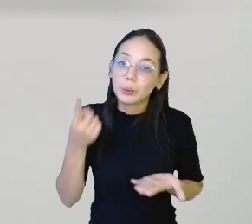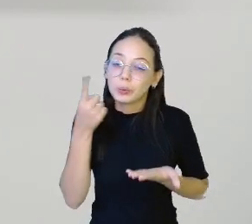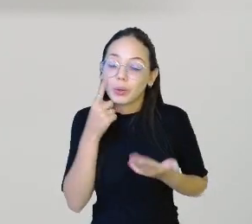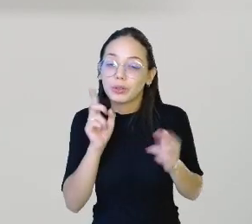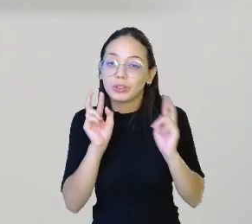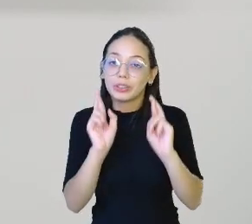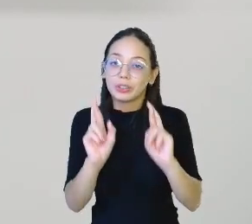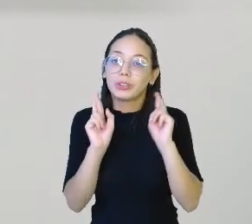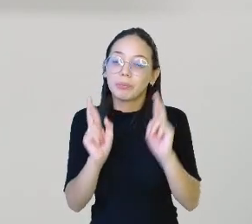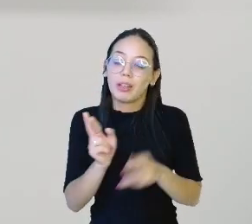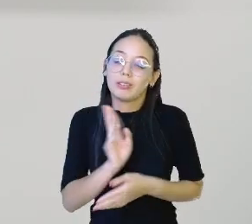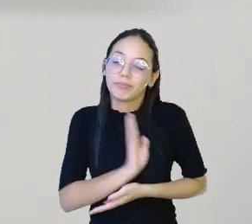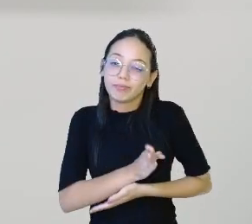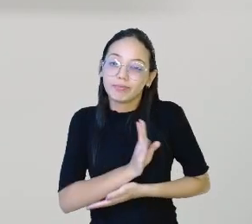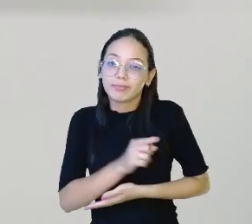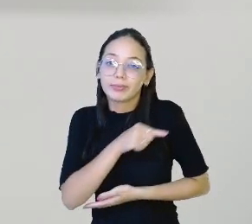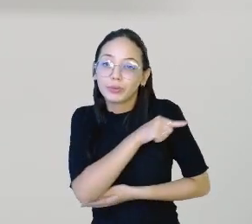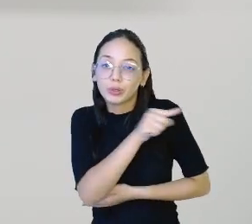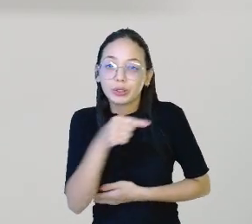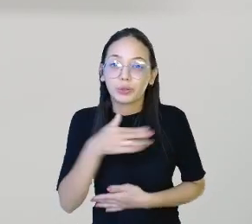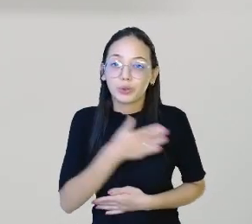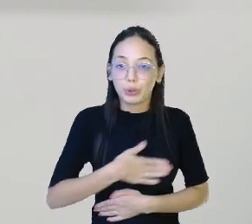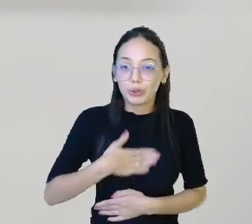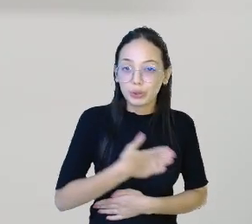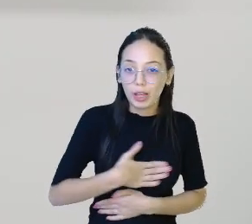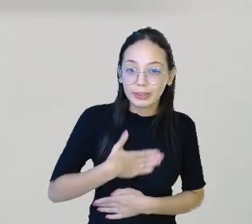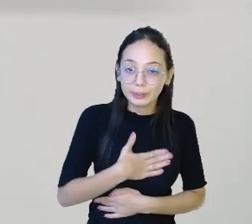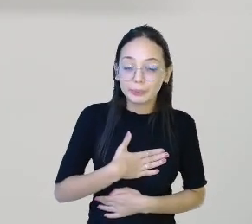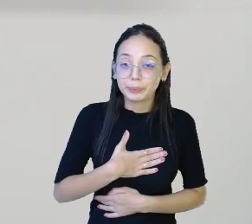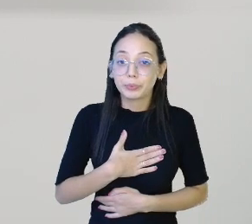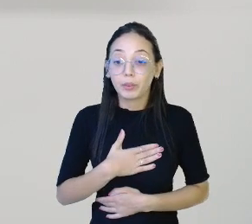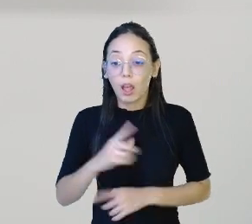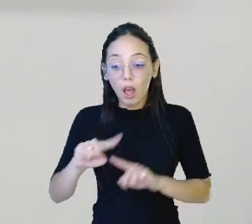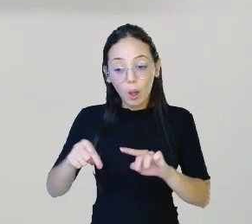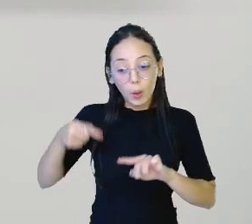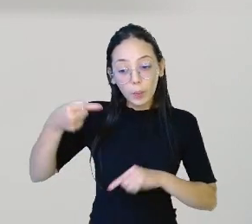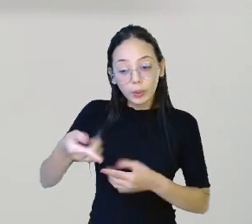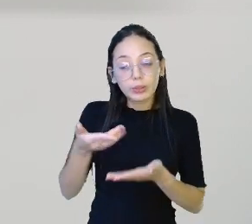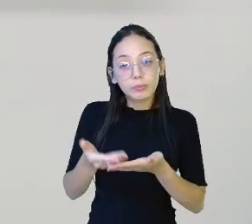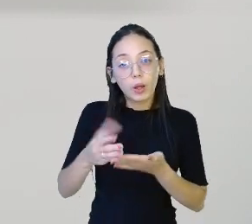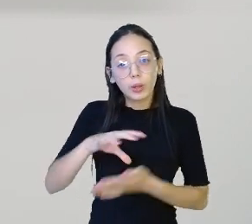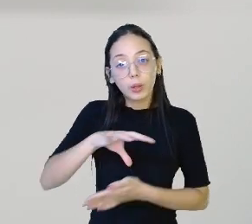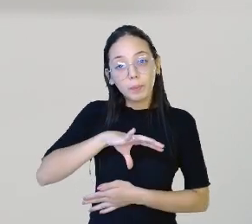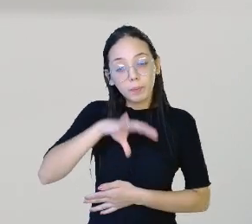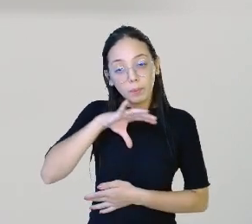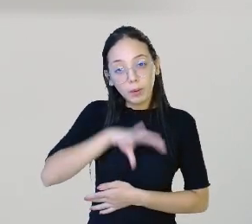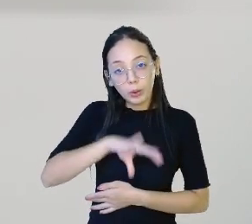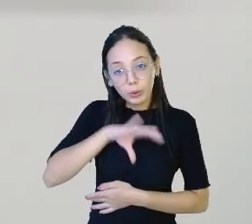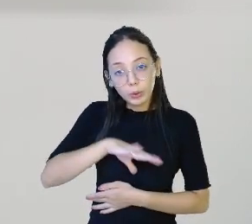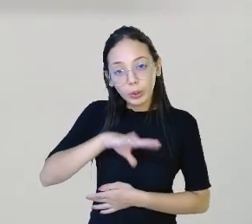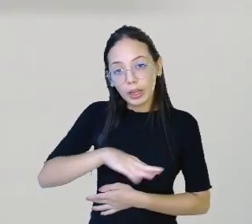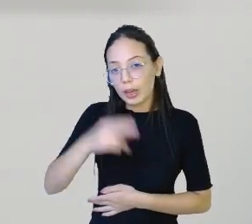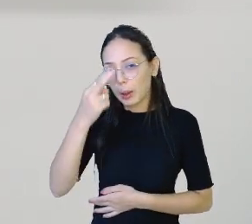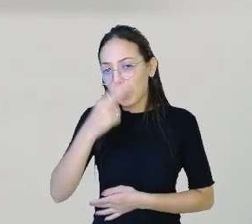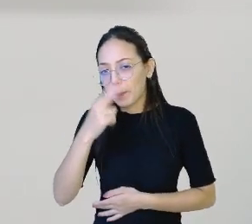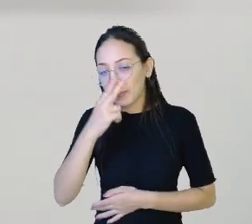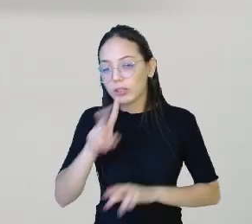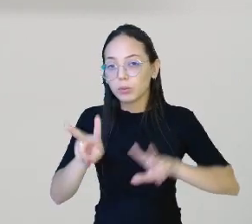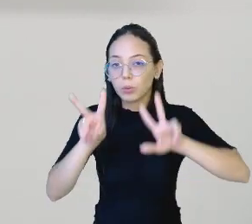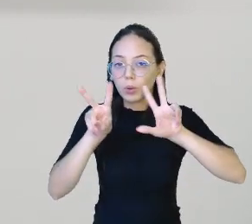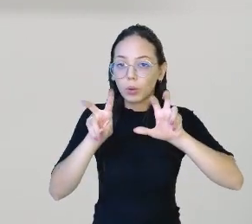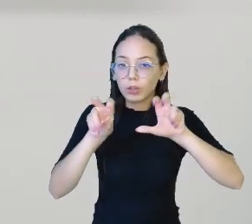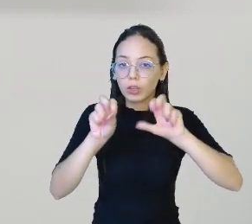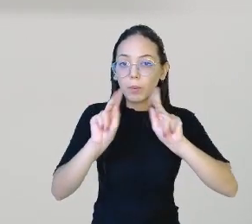Eu espero de coração que vocês tenham gostado. A nossa próxima aula de português será com esse mesmo tema, com